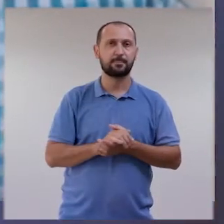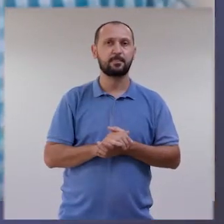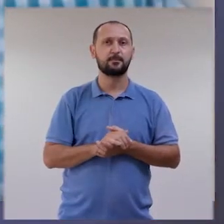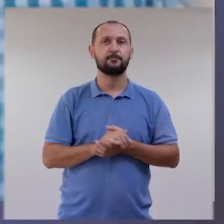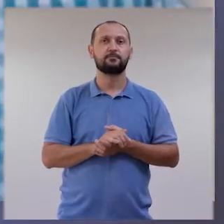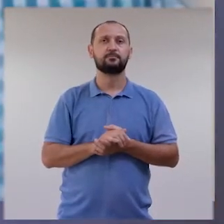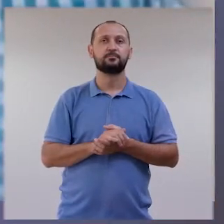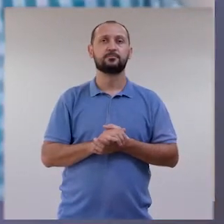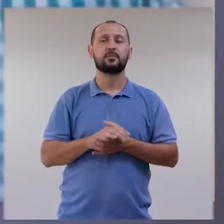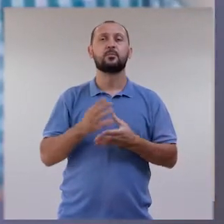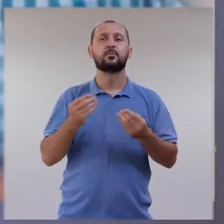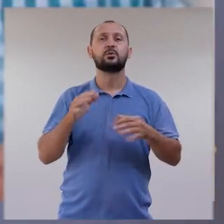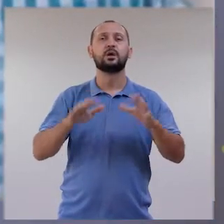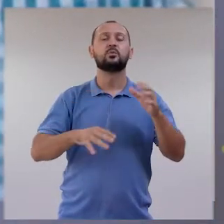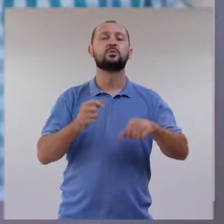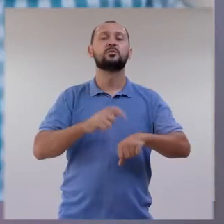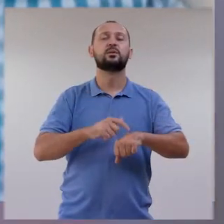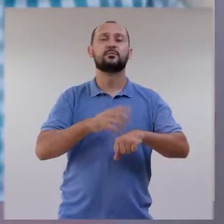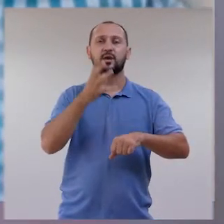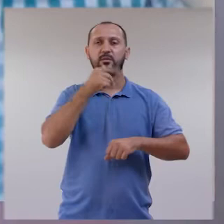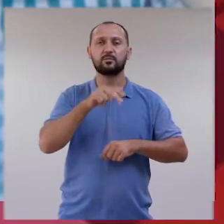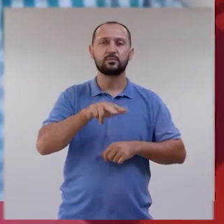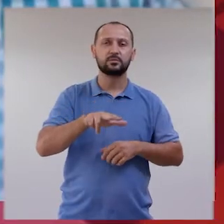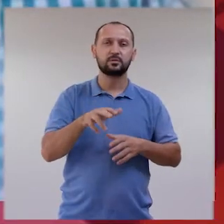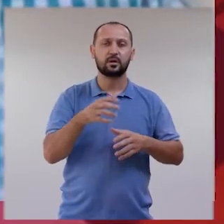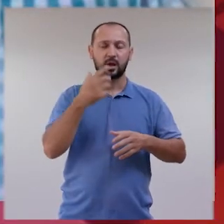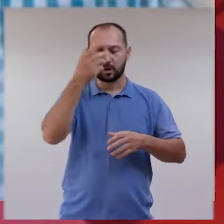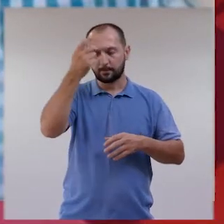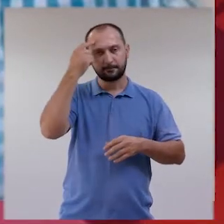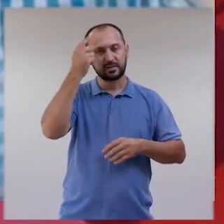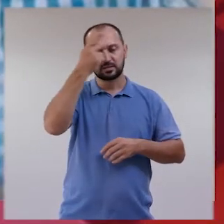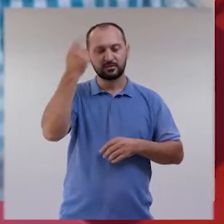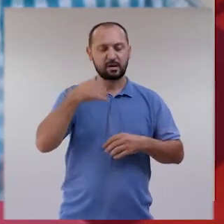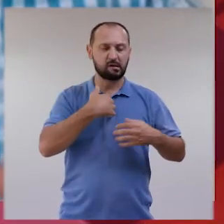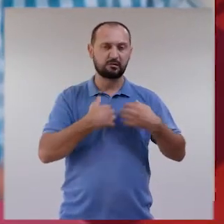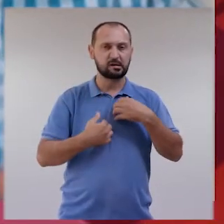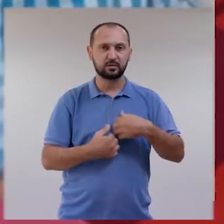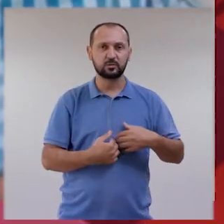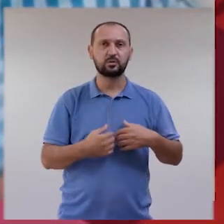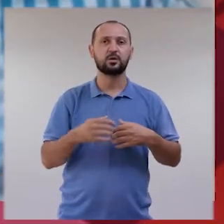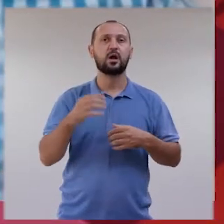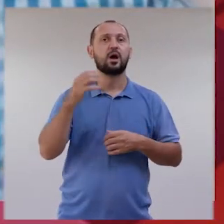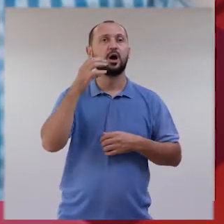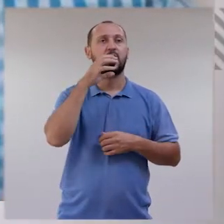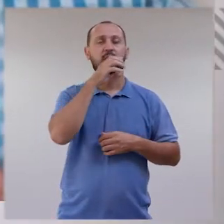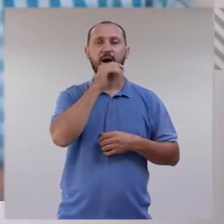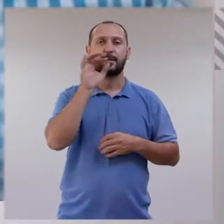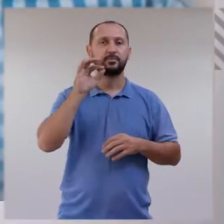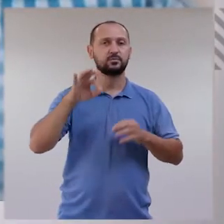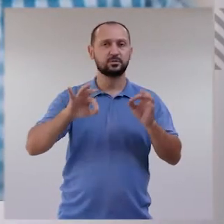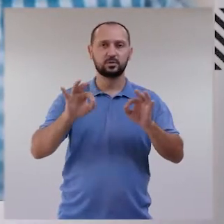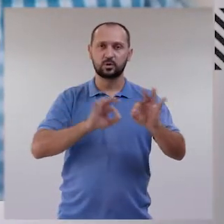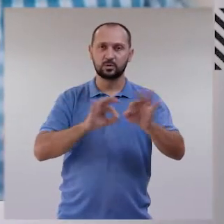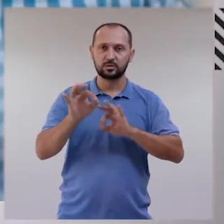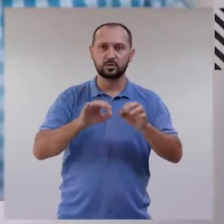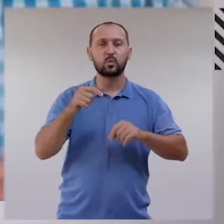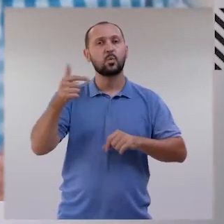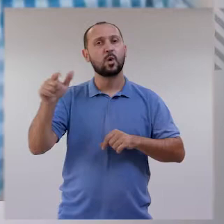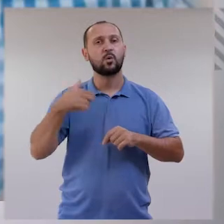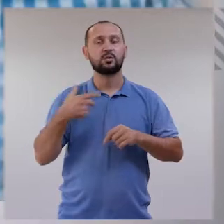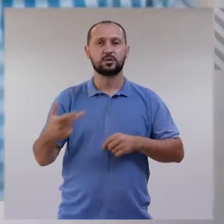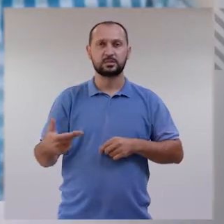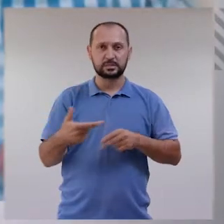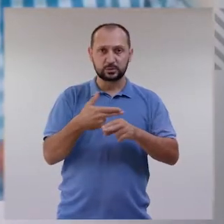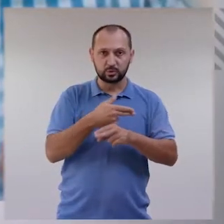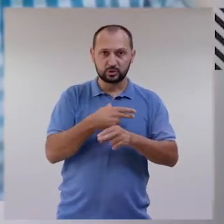corpo. Muitos pensam que o corpo vai ficar deformado após a doação, isso não ocorre, né? É feita uma reconstituição, como